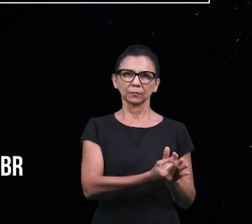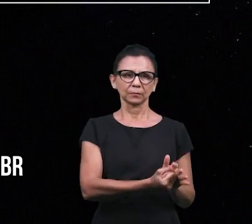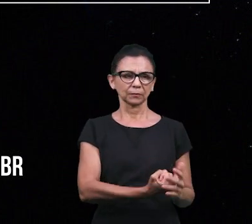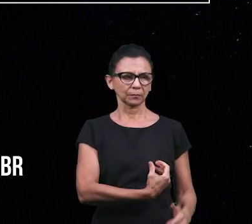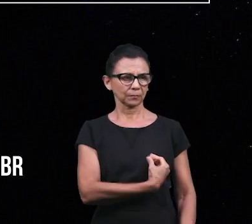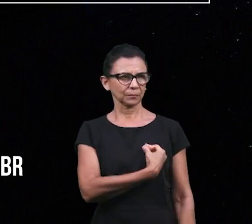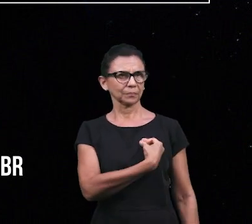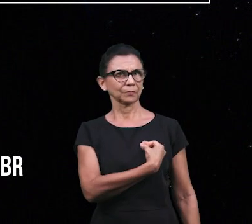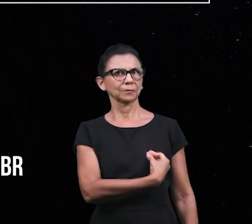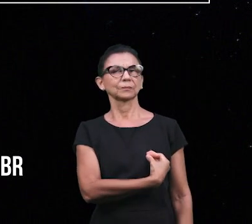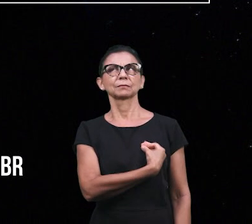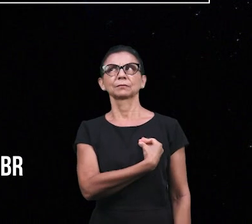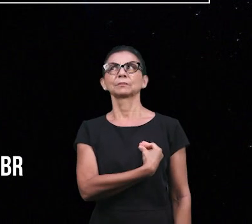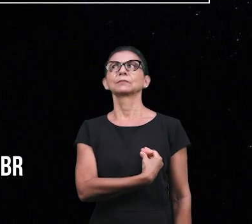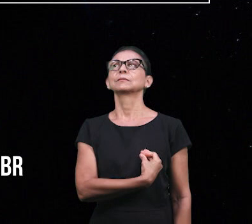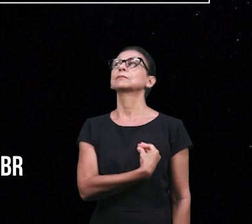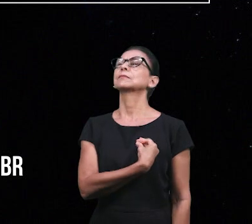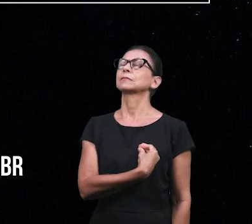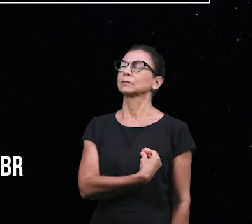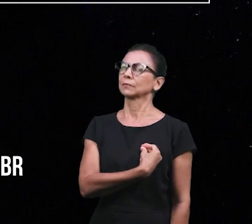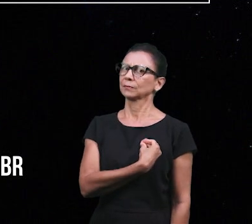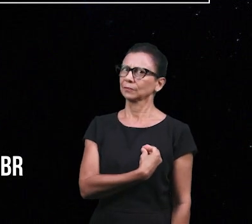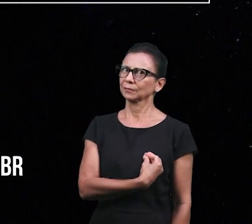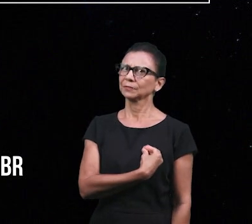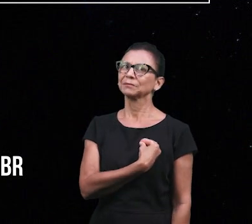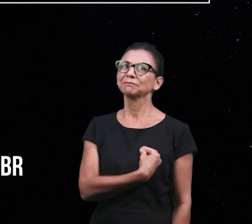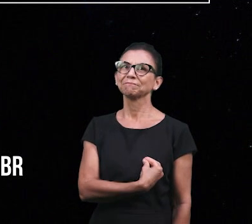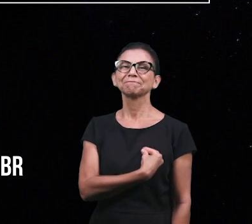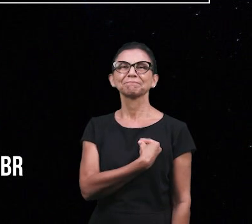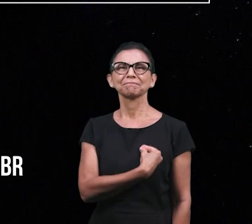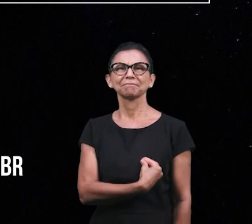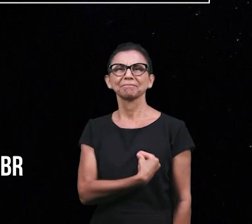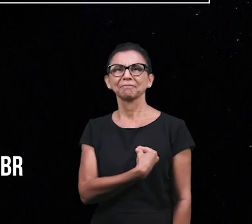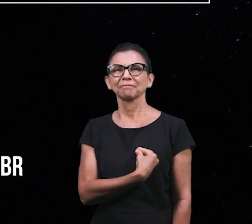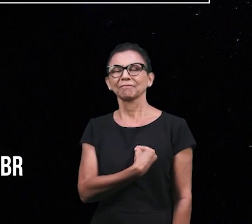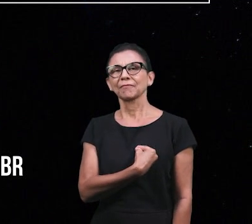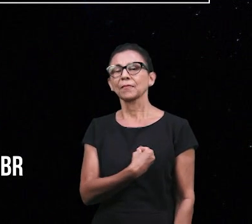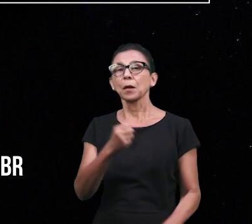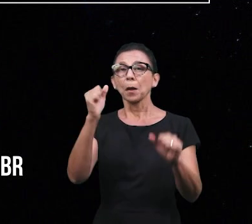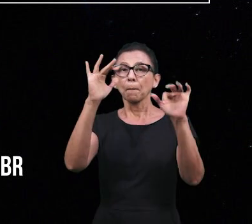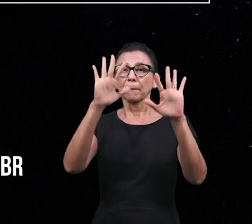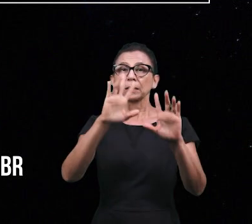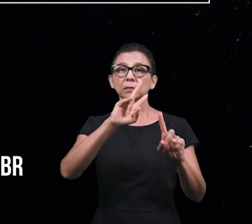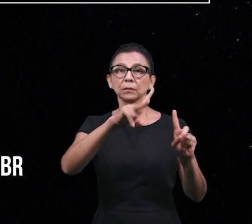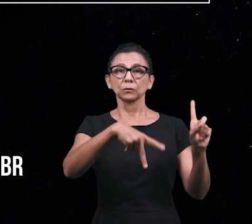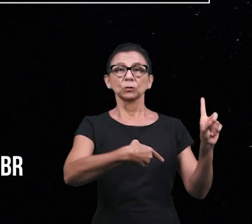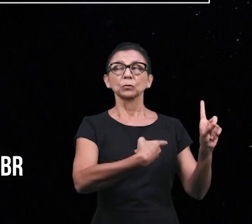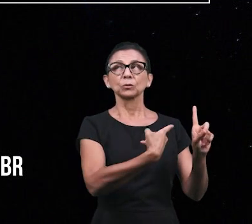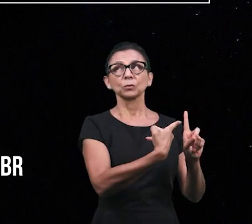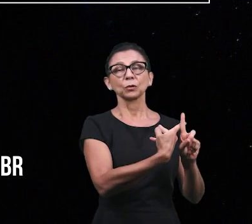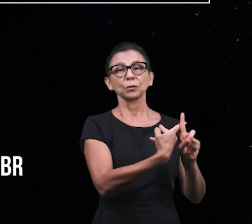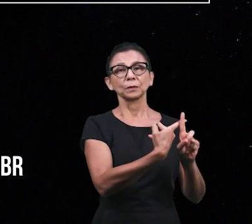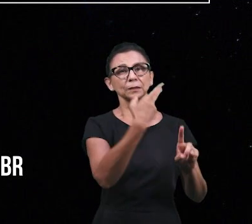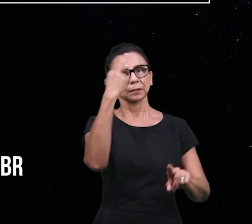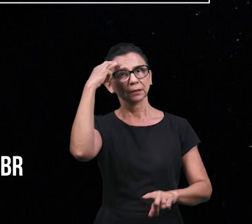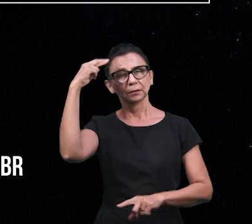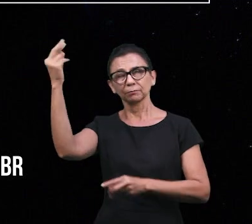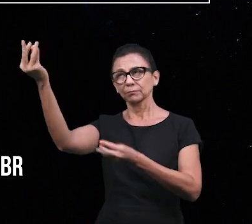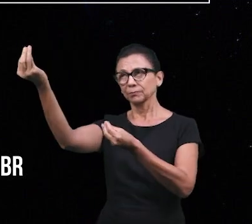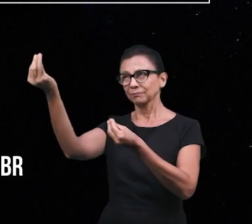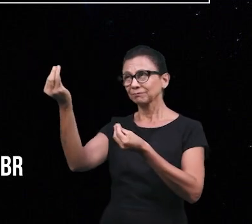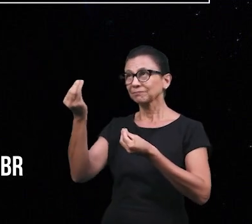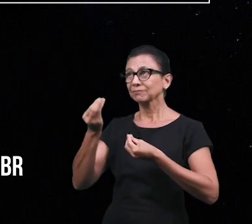sobre mim, porção dobrada, ó Senhor, me